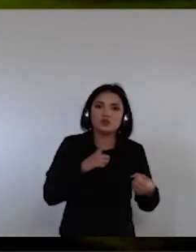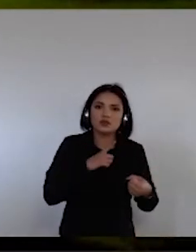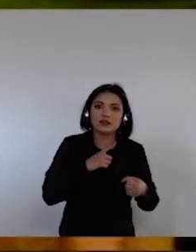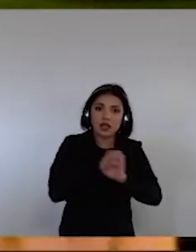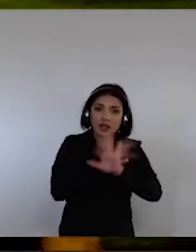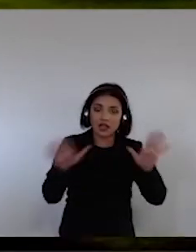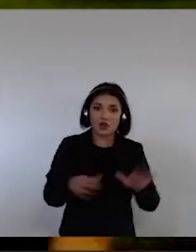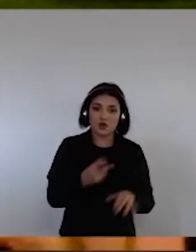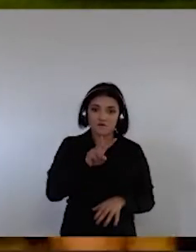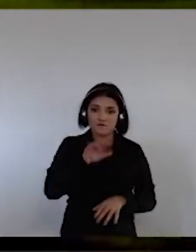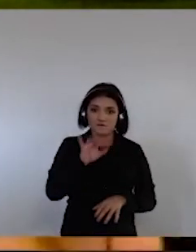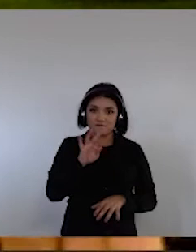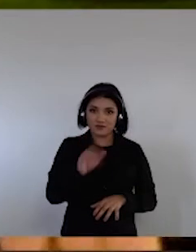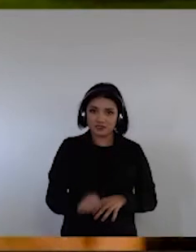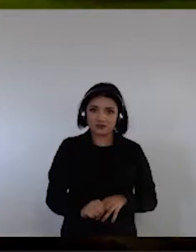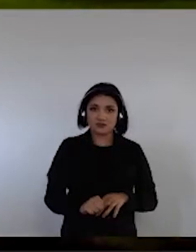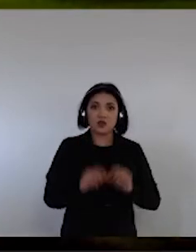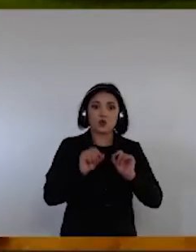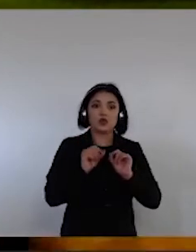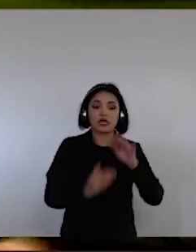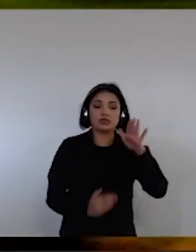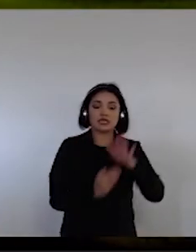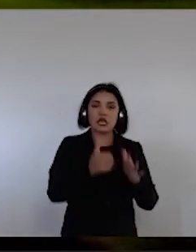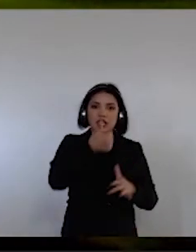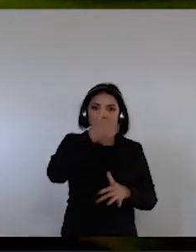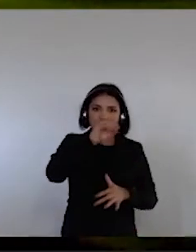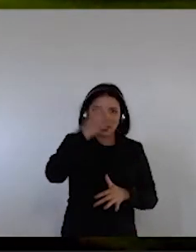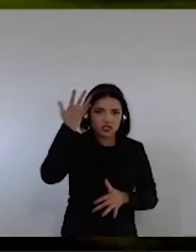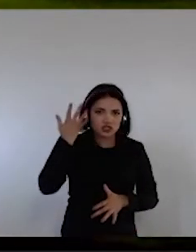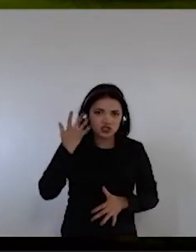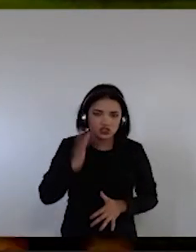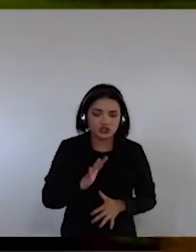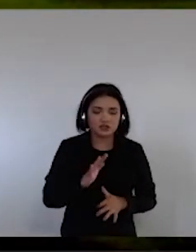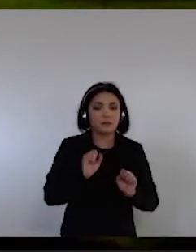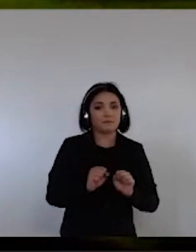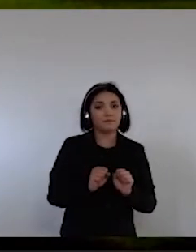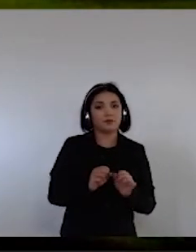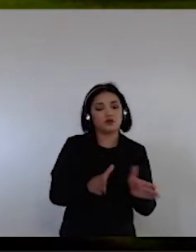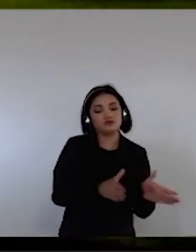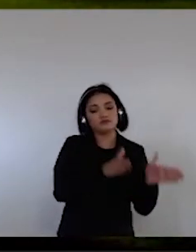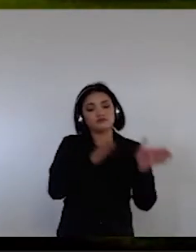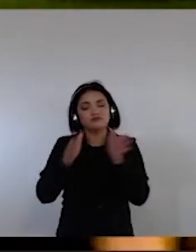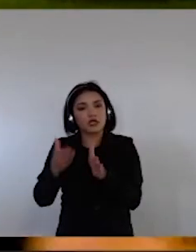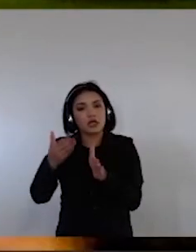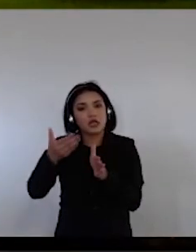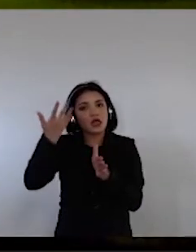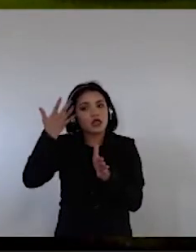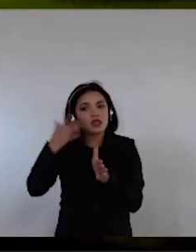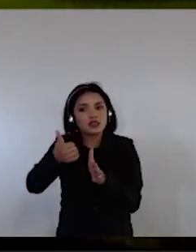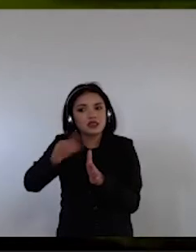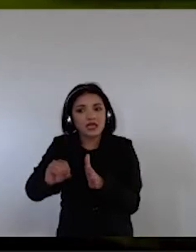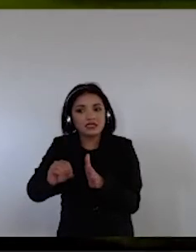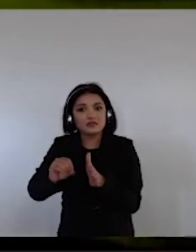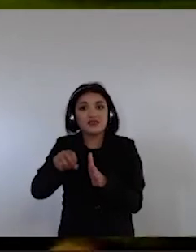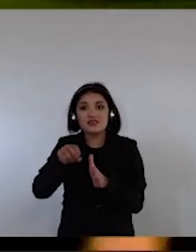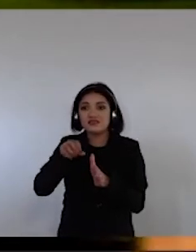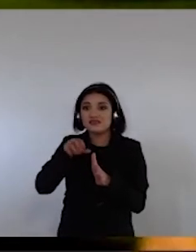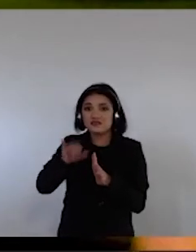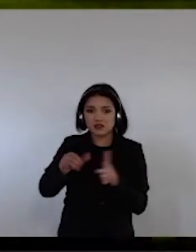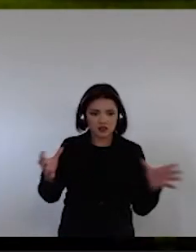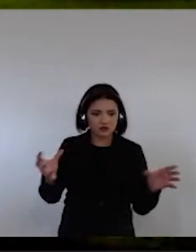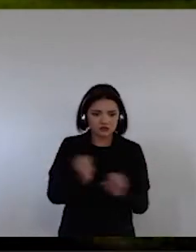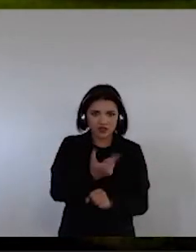de futuro, eu acho que a audiência virtual, por exemplo, eu não sou contra. A